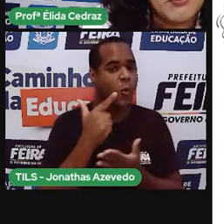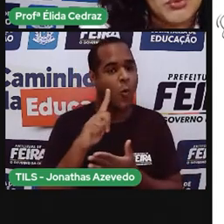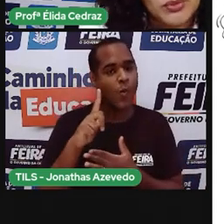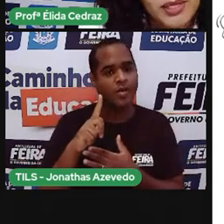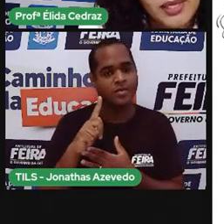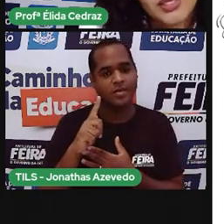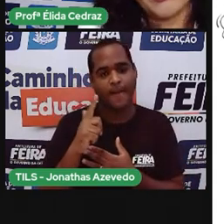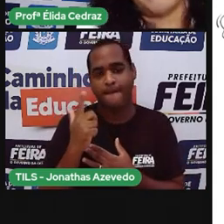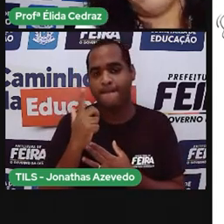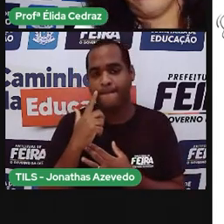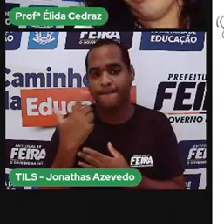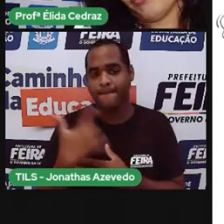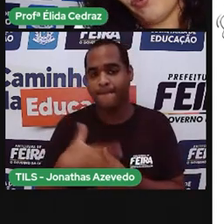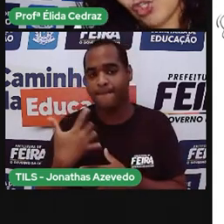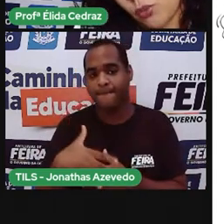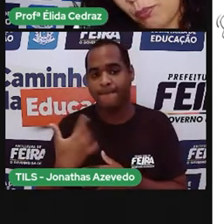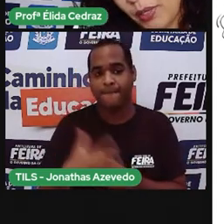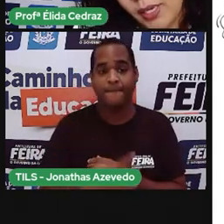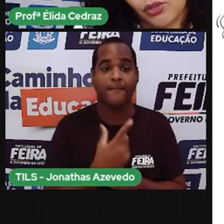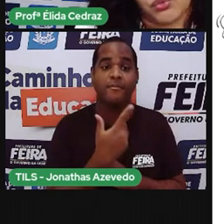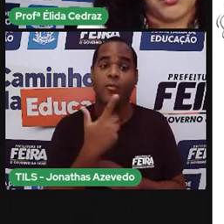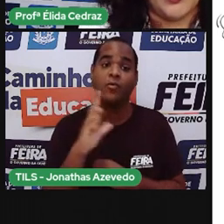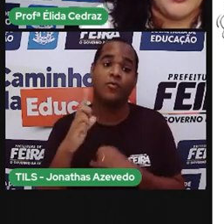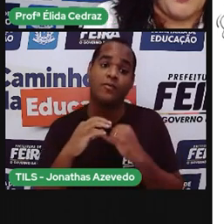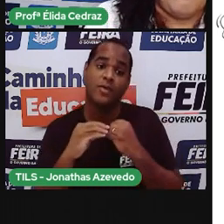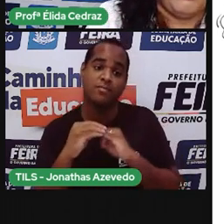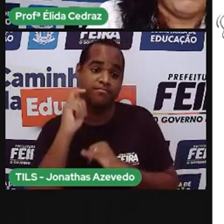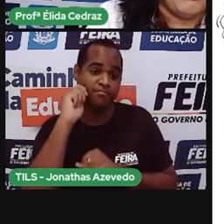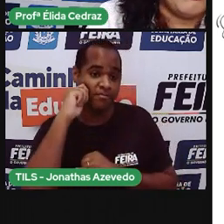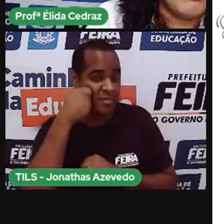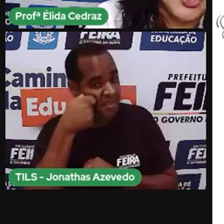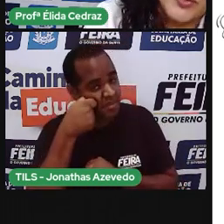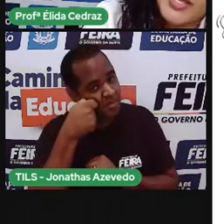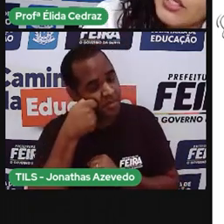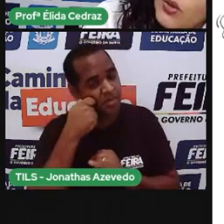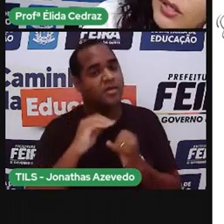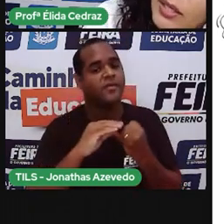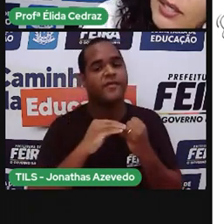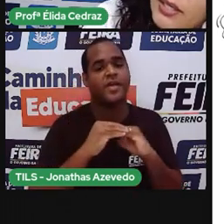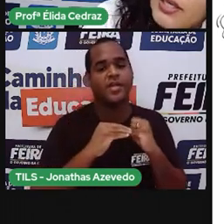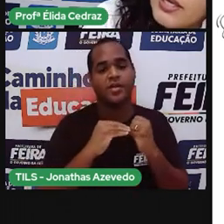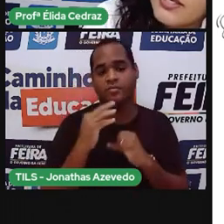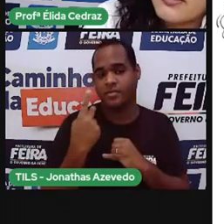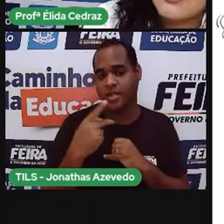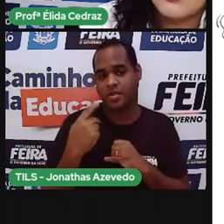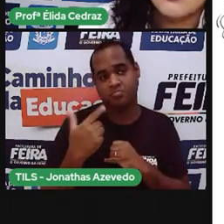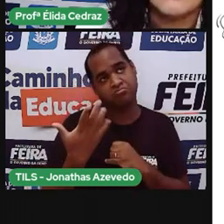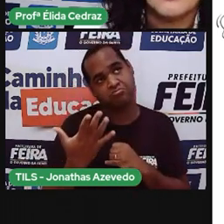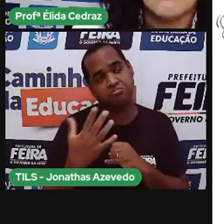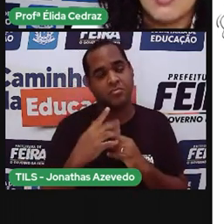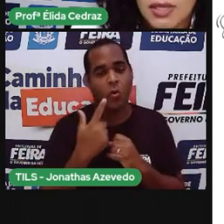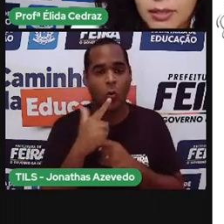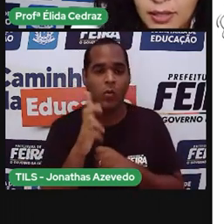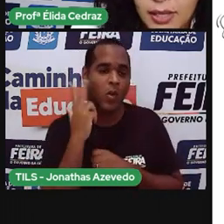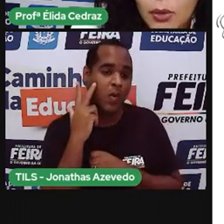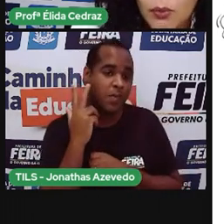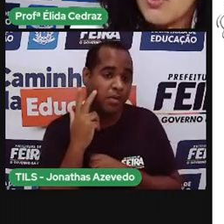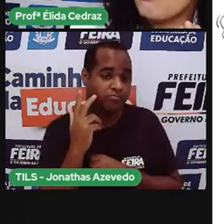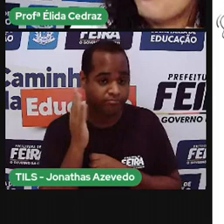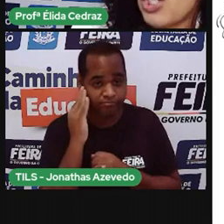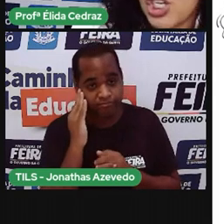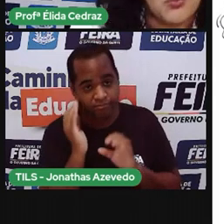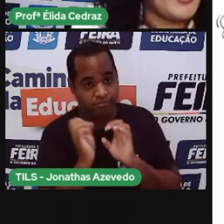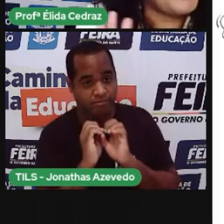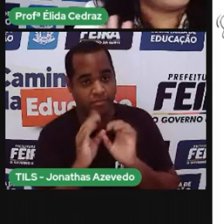mulatinho está muito caro, a Pro compra o feijão preto, a Pro compra o feijão carioquinha.